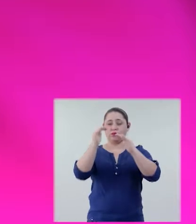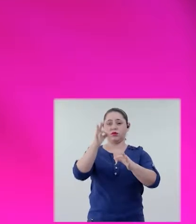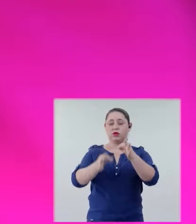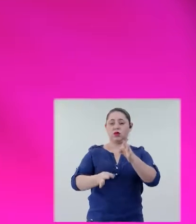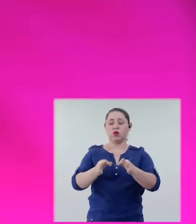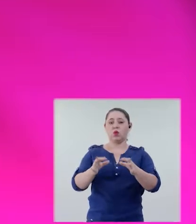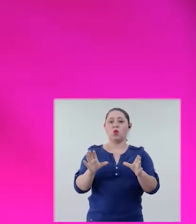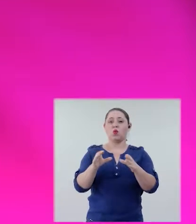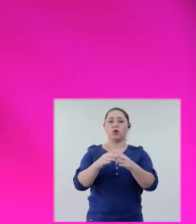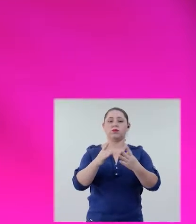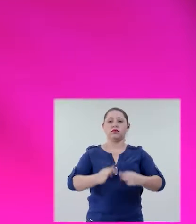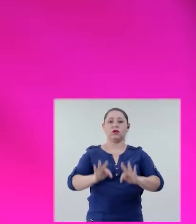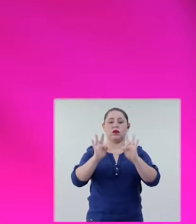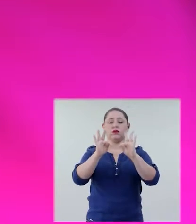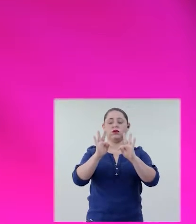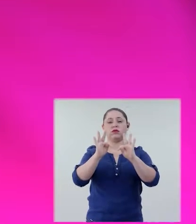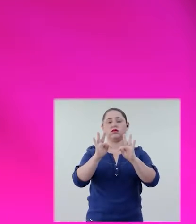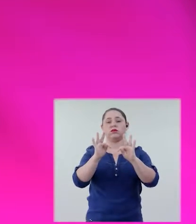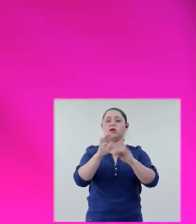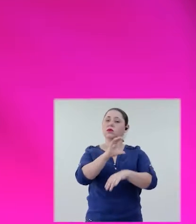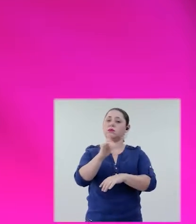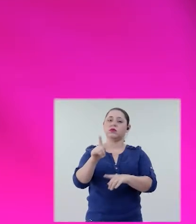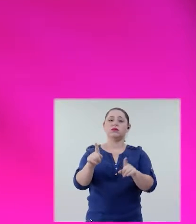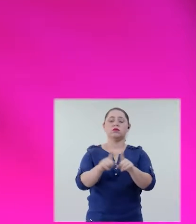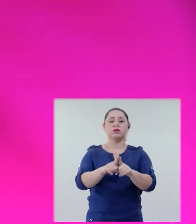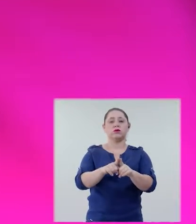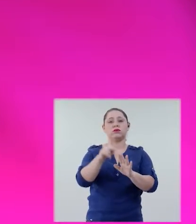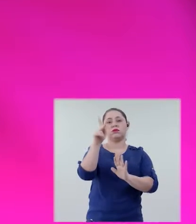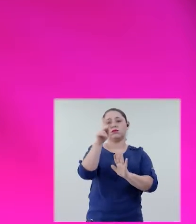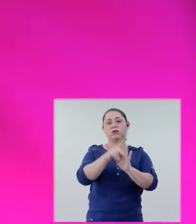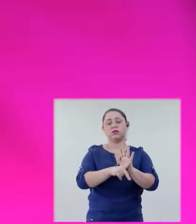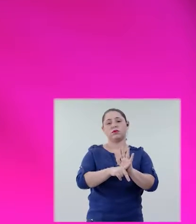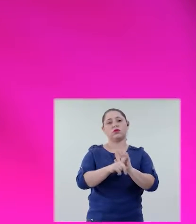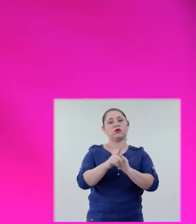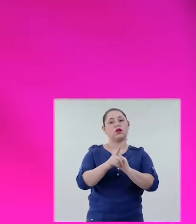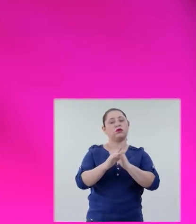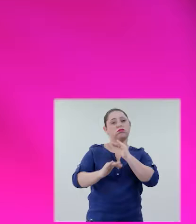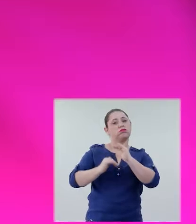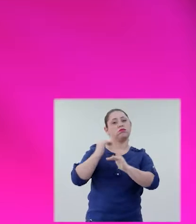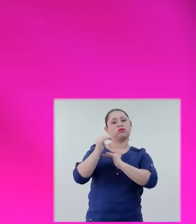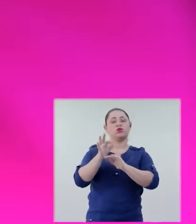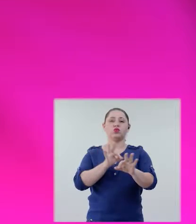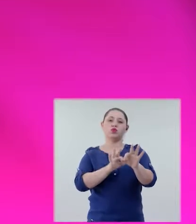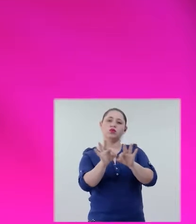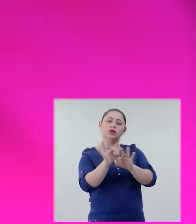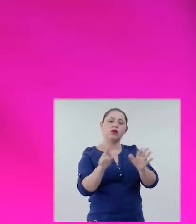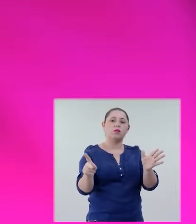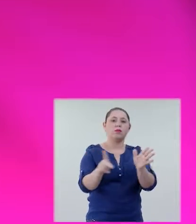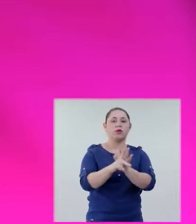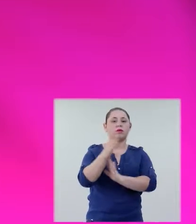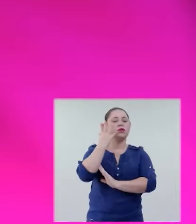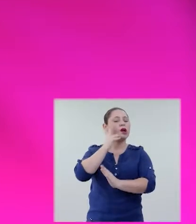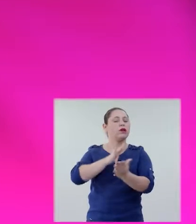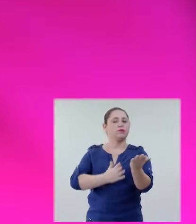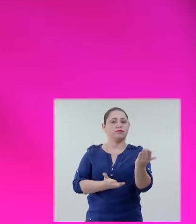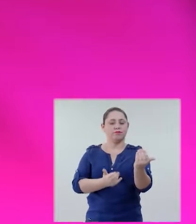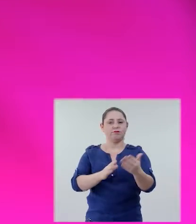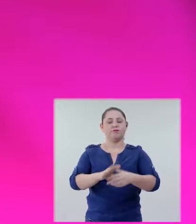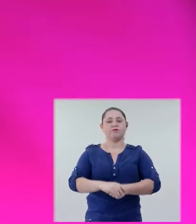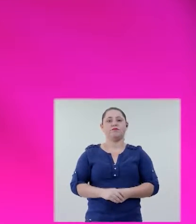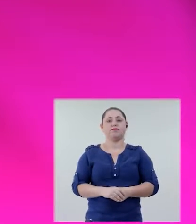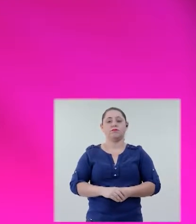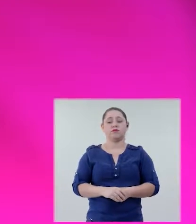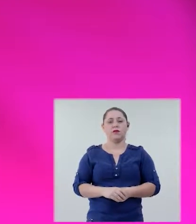técnicas do interior e da capital também, nos projetos que são desenvolvidos para a infância e